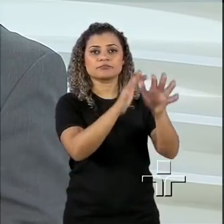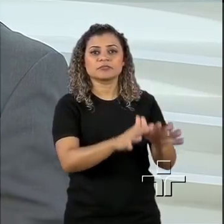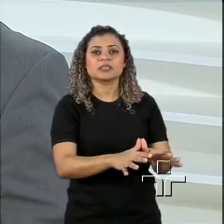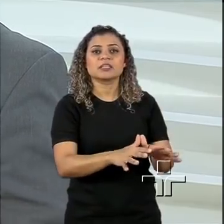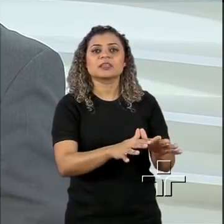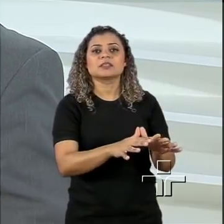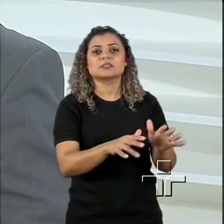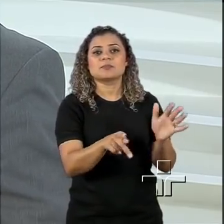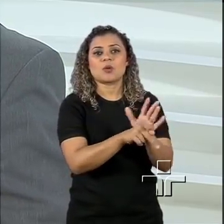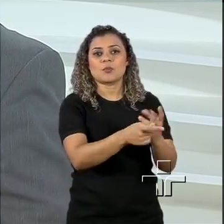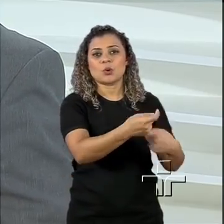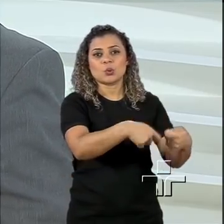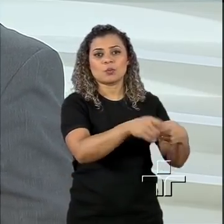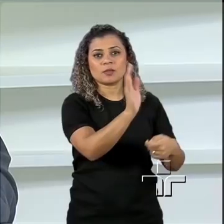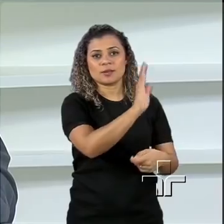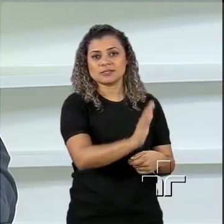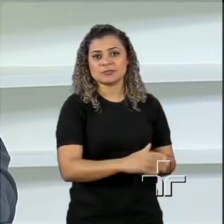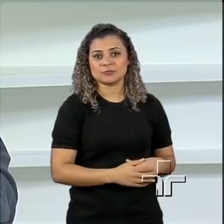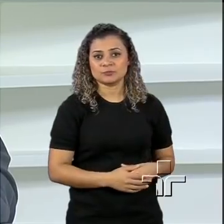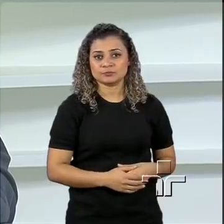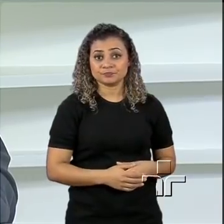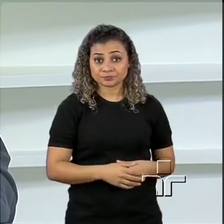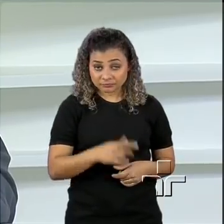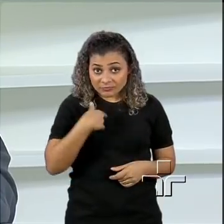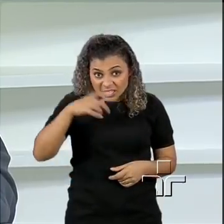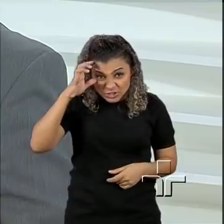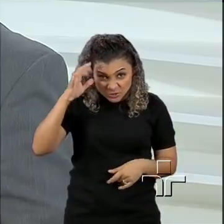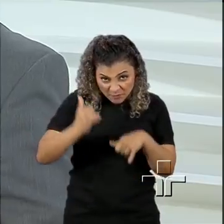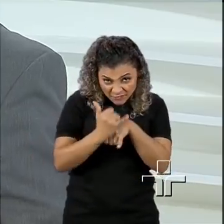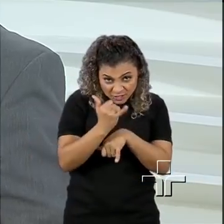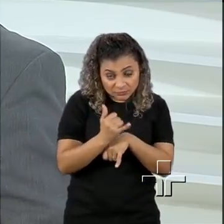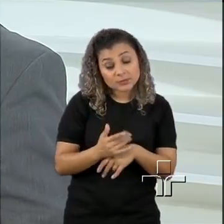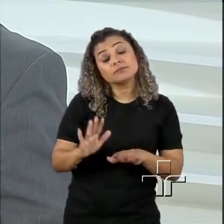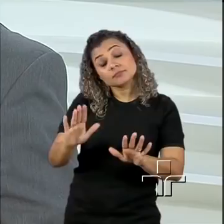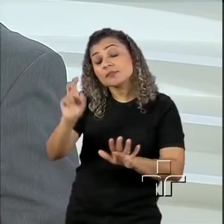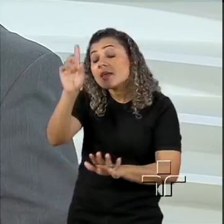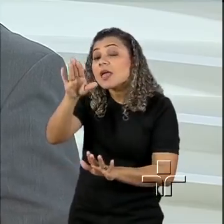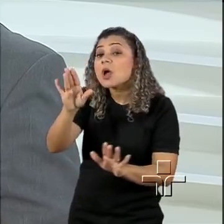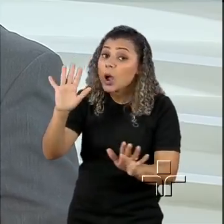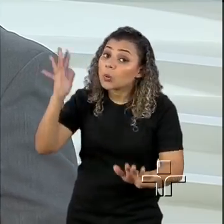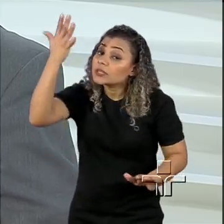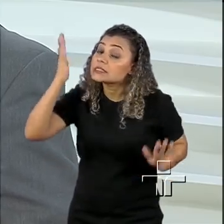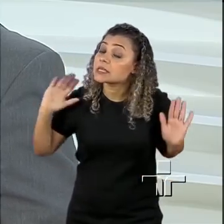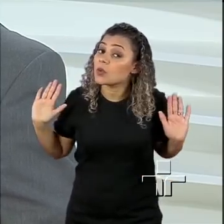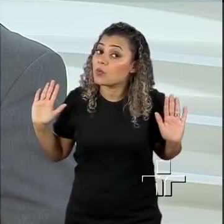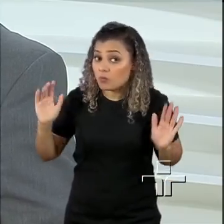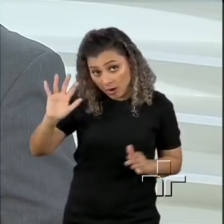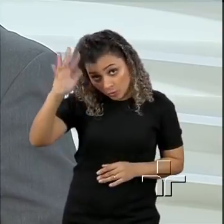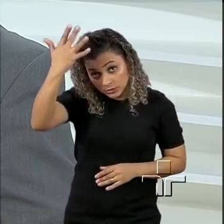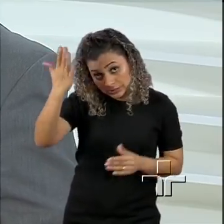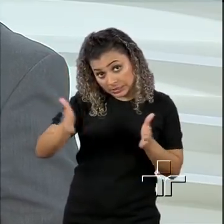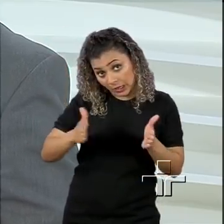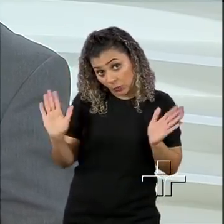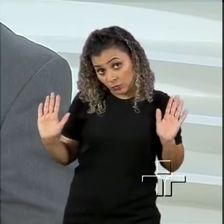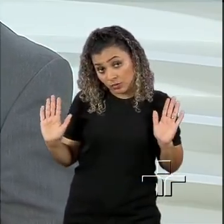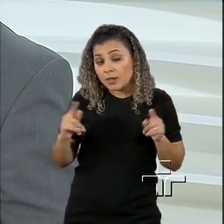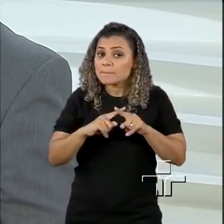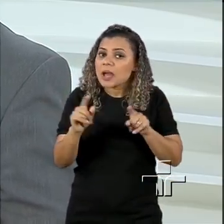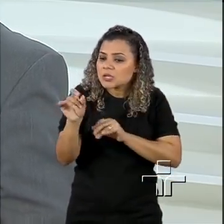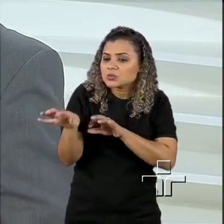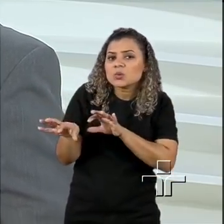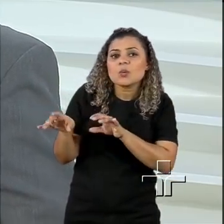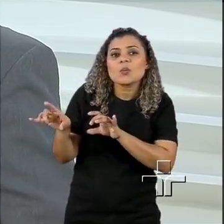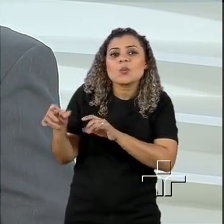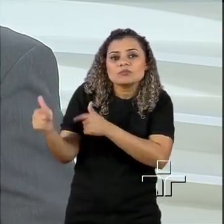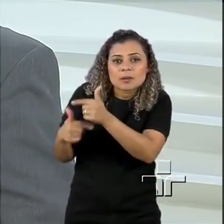global na economia brasileira. Ela foi vítima. Esse foi um fato que aconteceu, um fato. Tanto é que os técnicos do